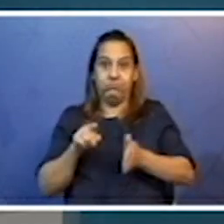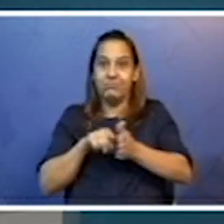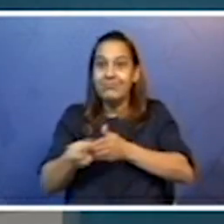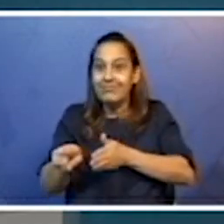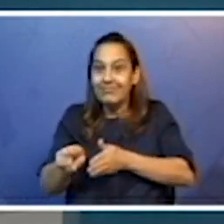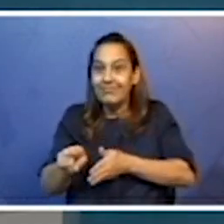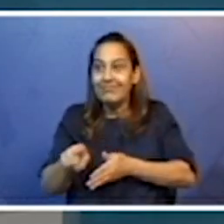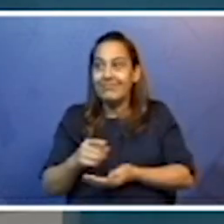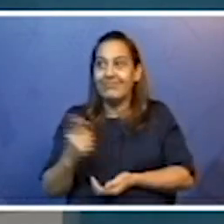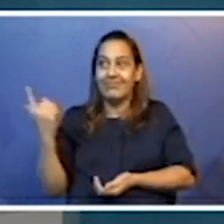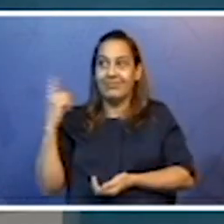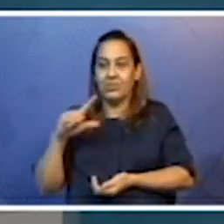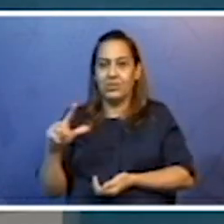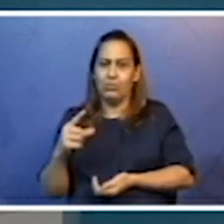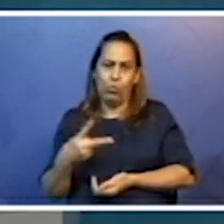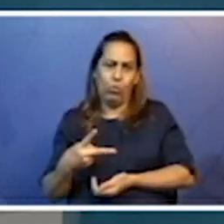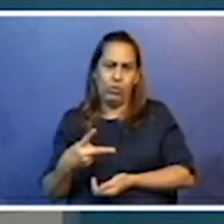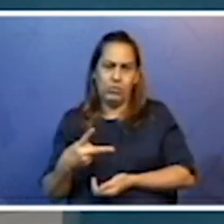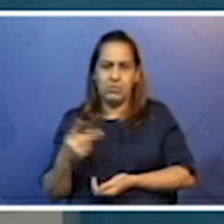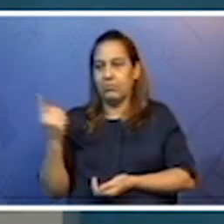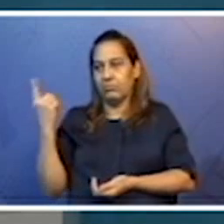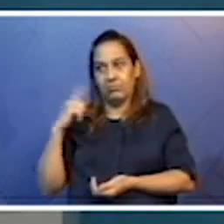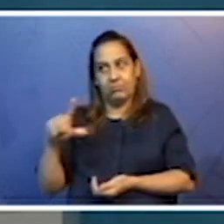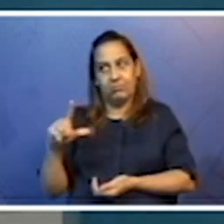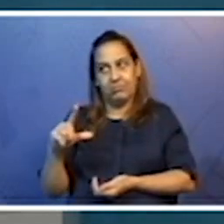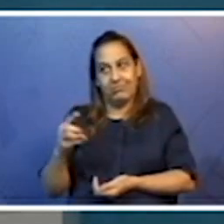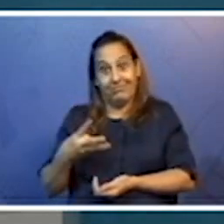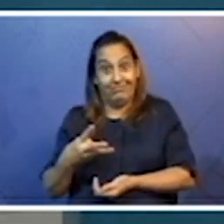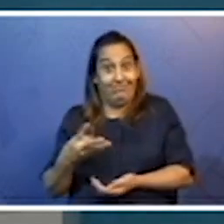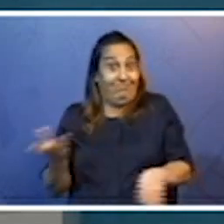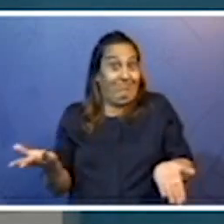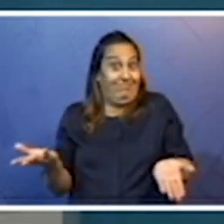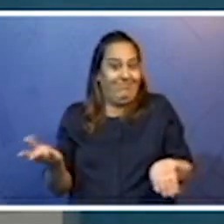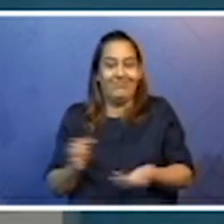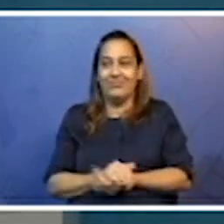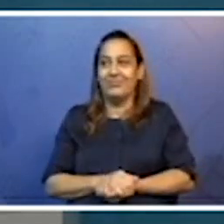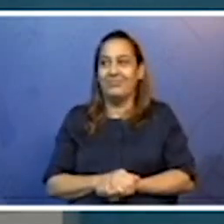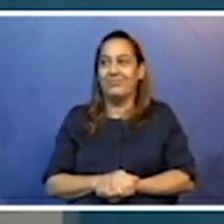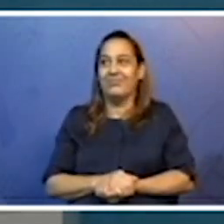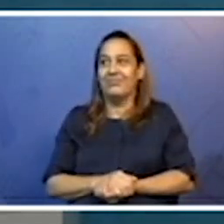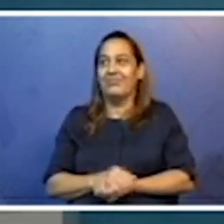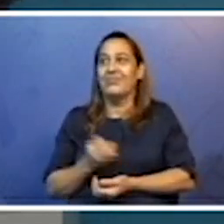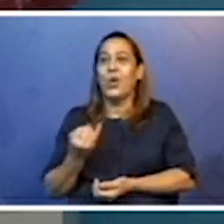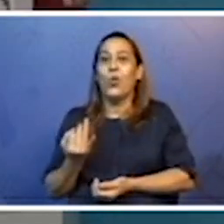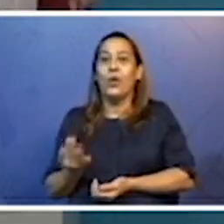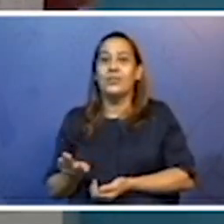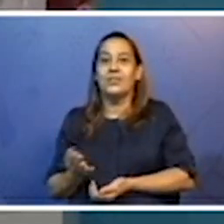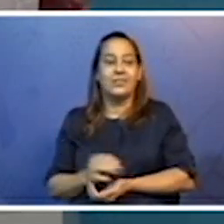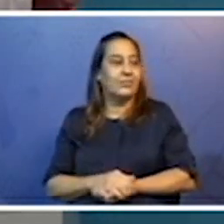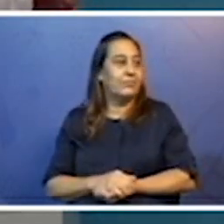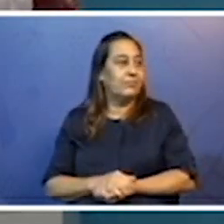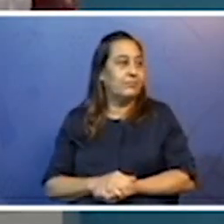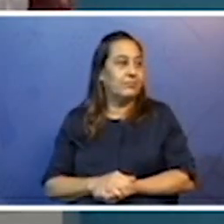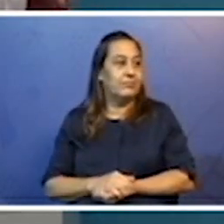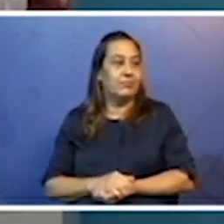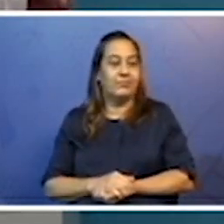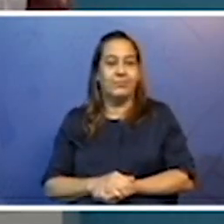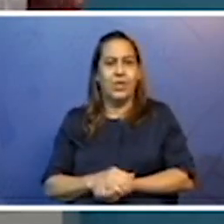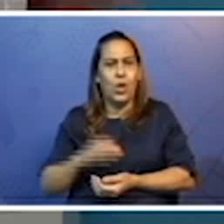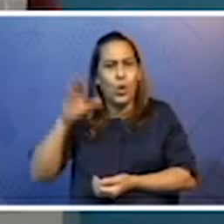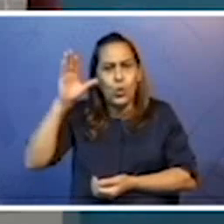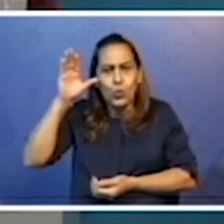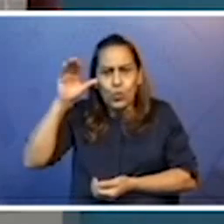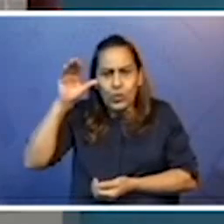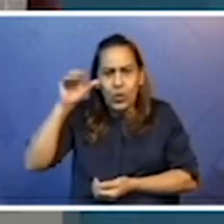acabado? 2, 3, 4, 10, 20. E aí? Tô muito